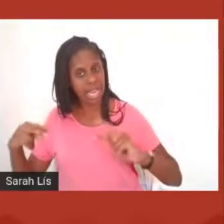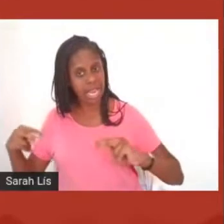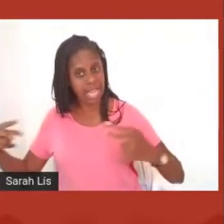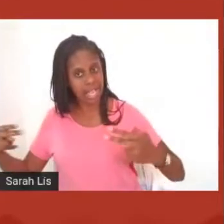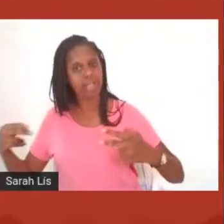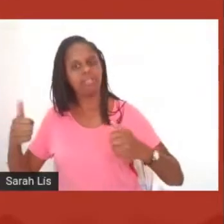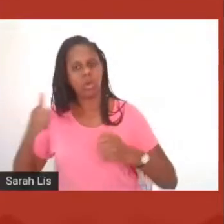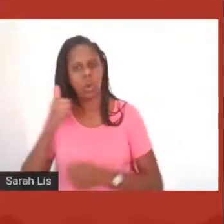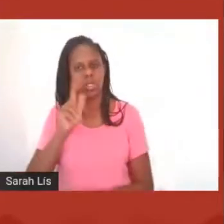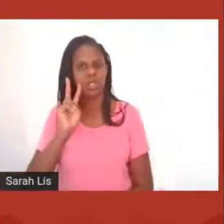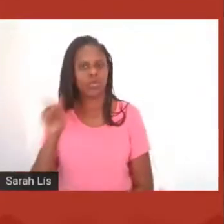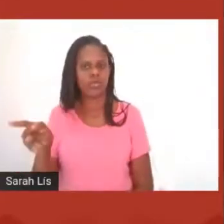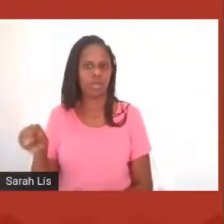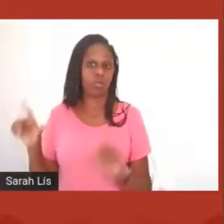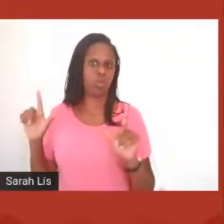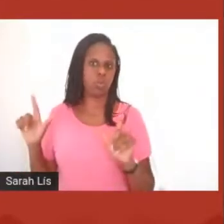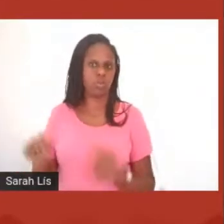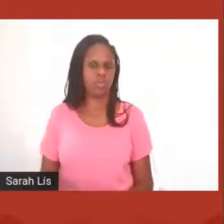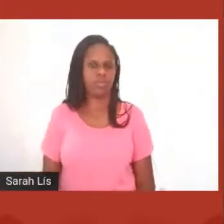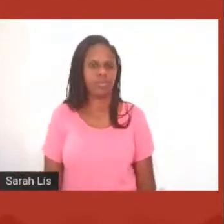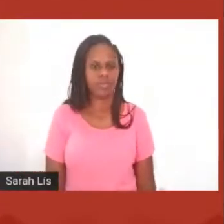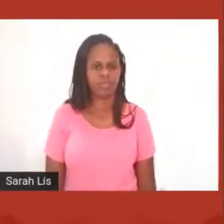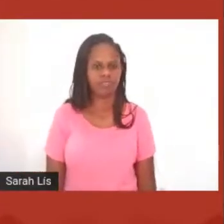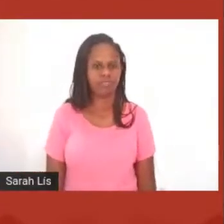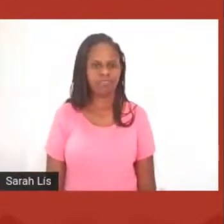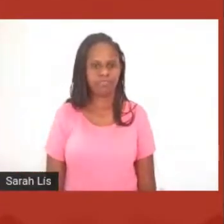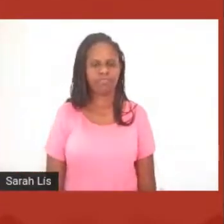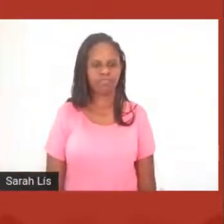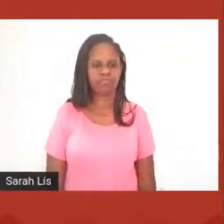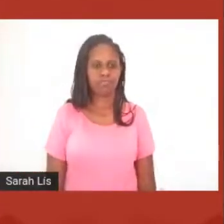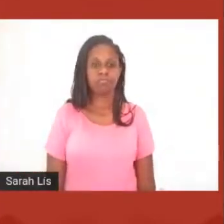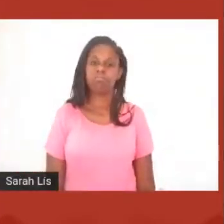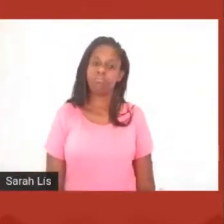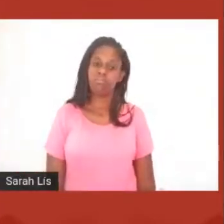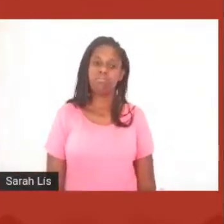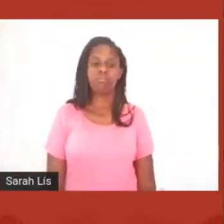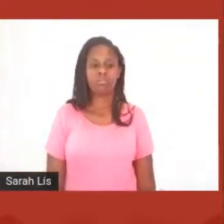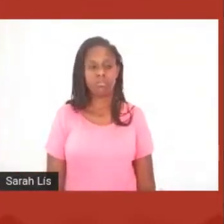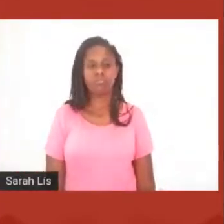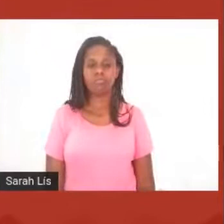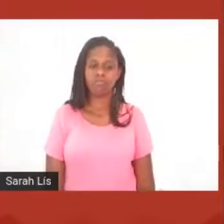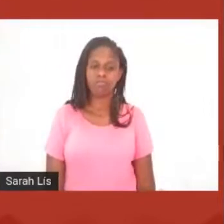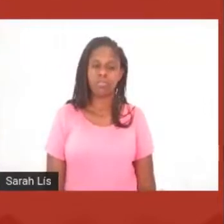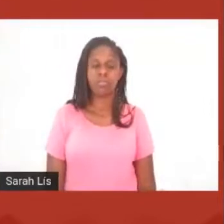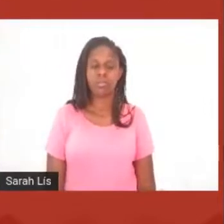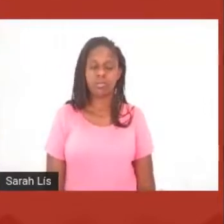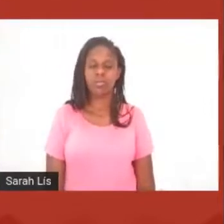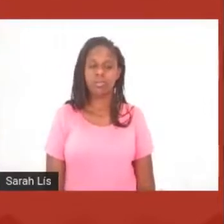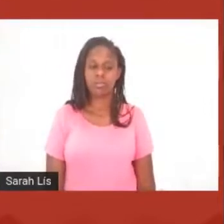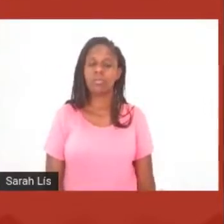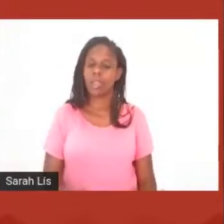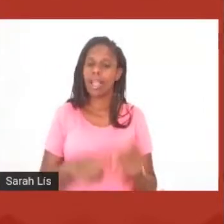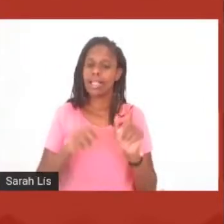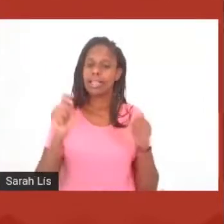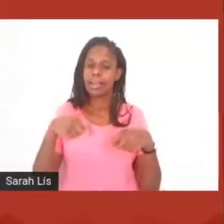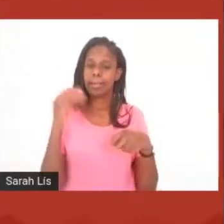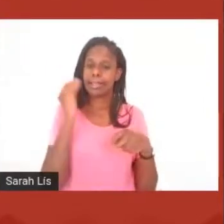É, só para ver se virá fechar o chat aí um pouquinho maior.